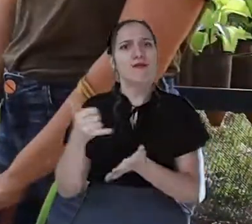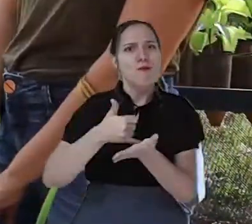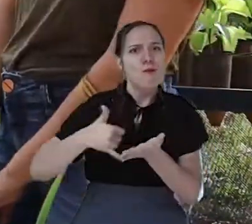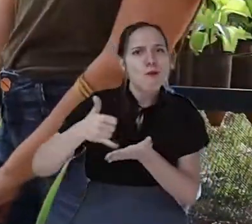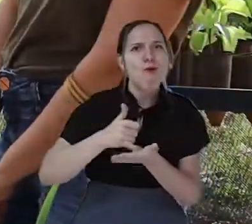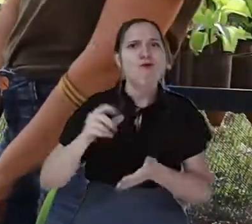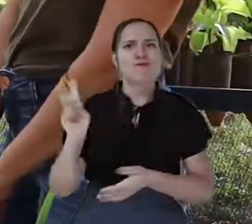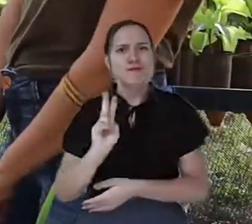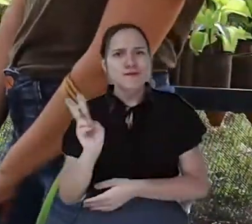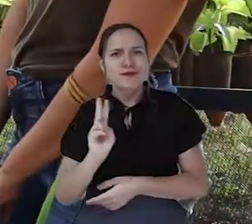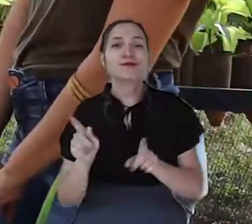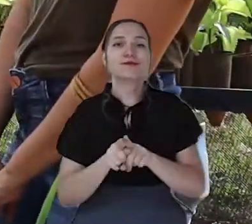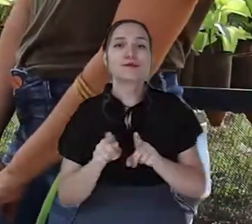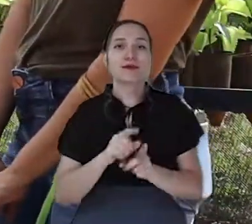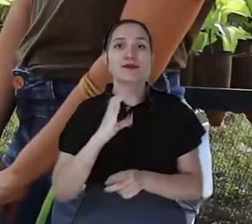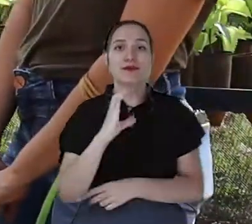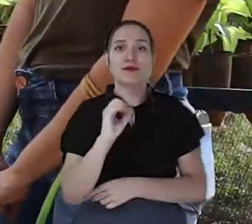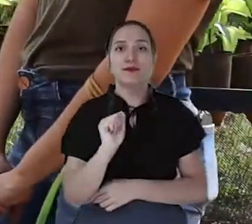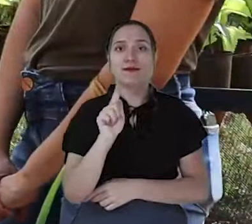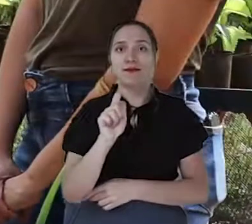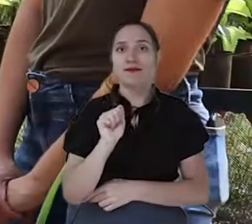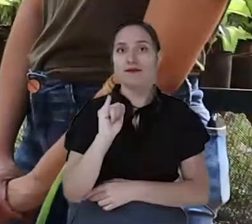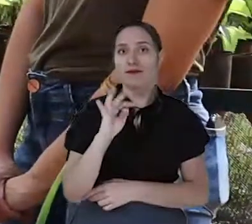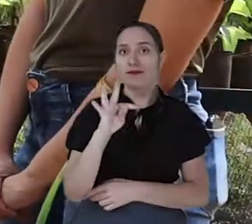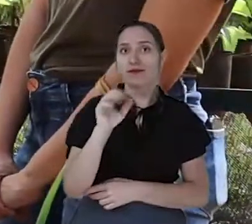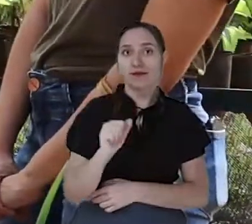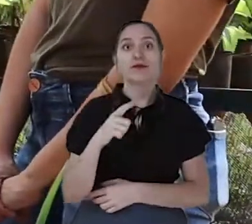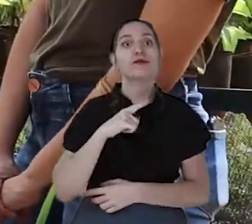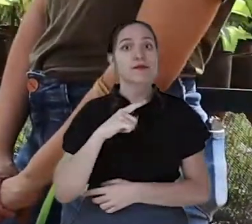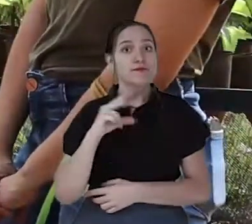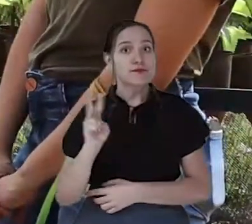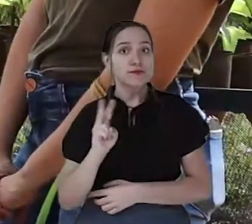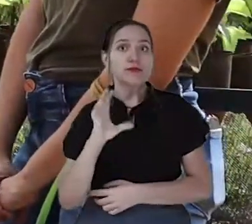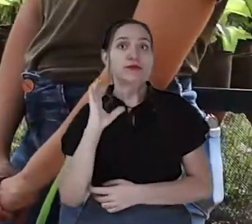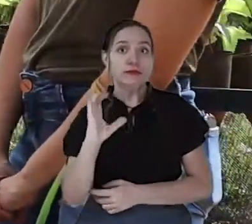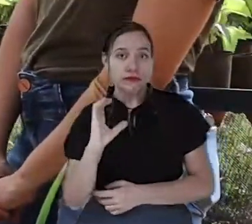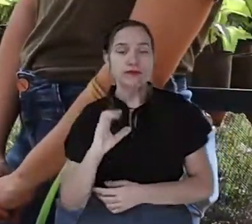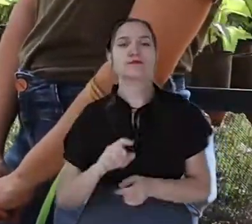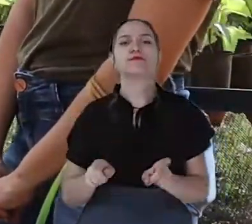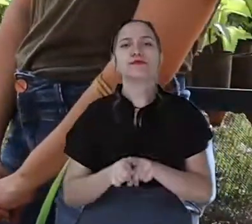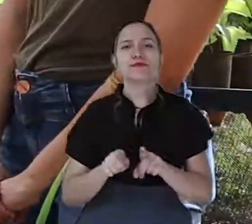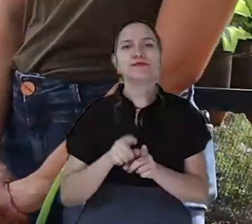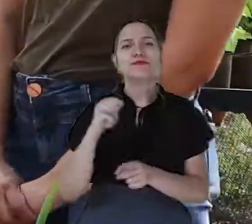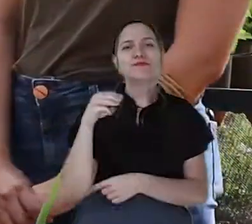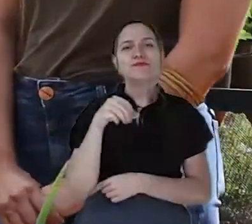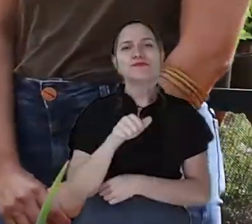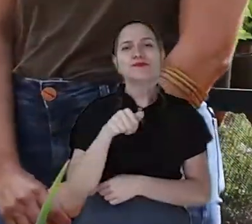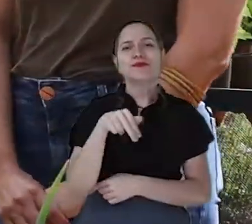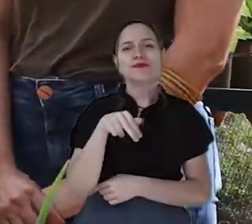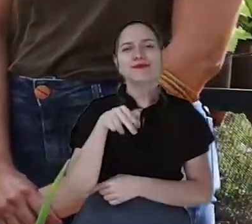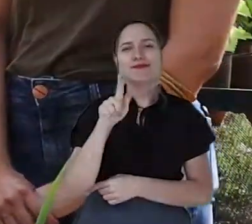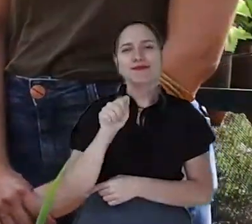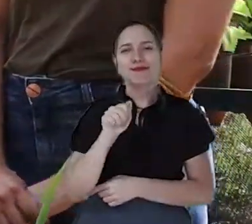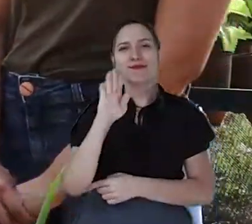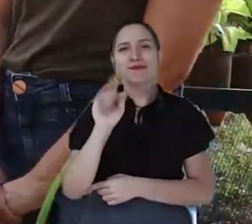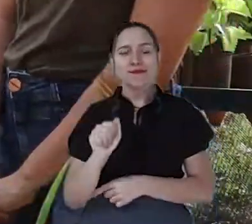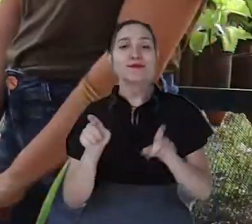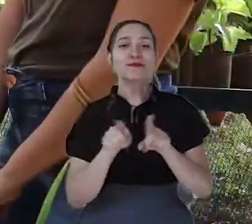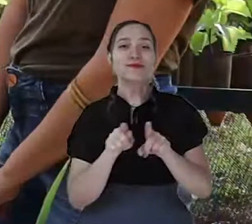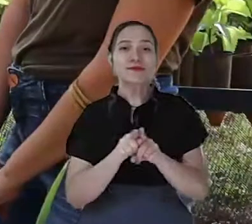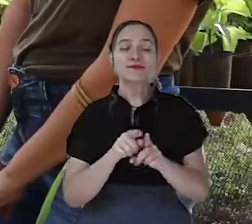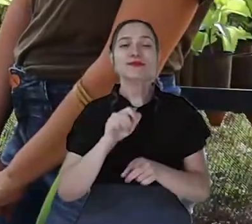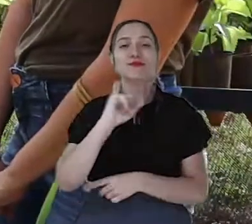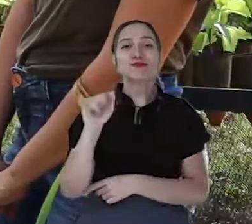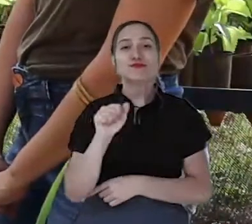vitaminas. Então nós temos a cagaita, que é outra planta riquíssima em vitamina C, uma fruta, a mangaba, o próprio jatobá. Para vocês terem